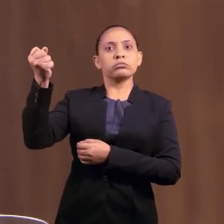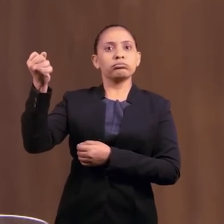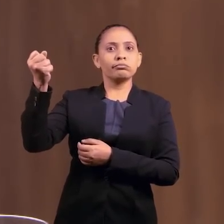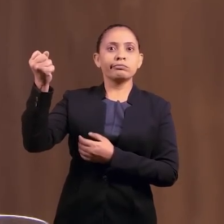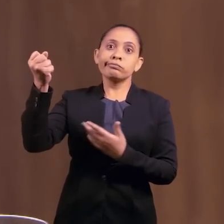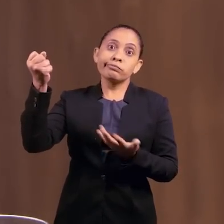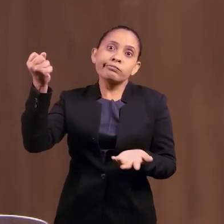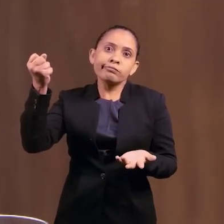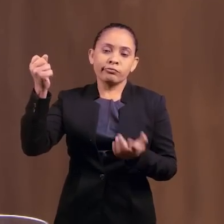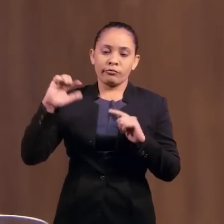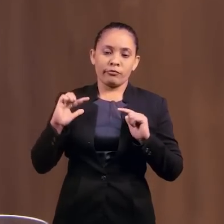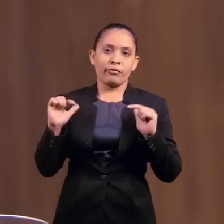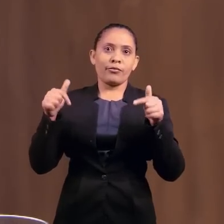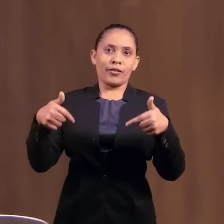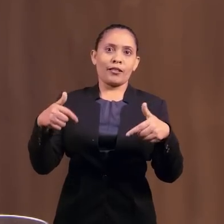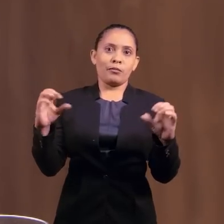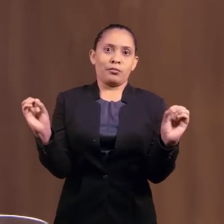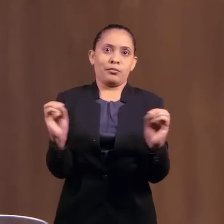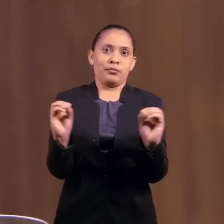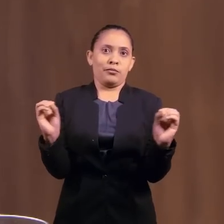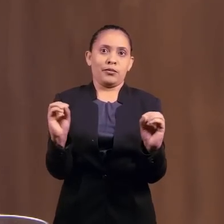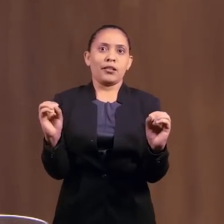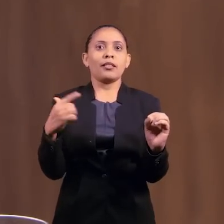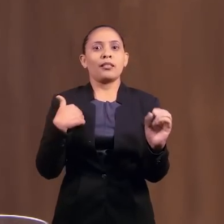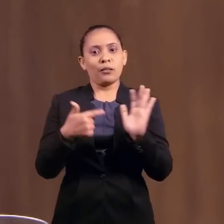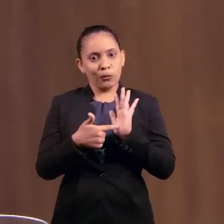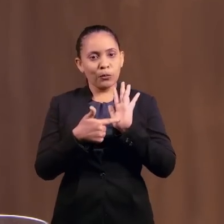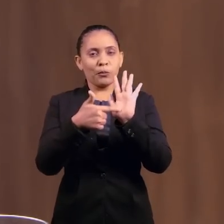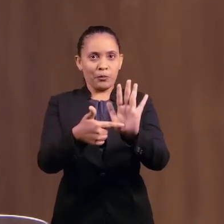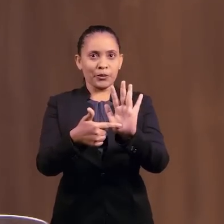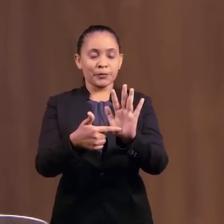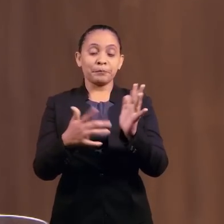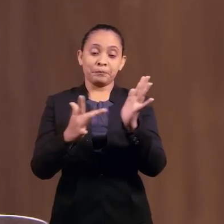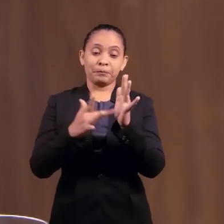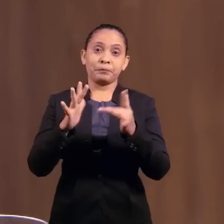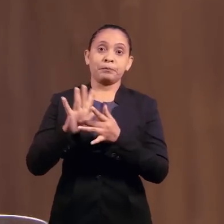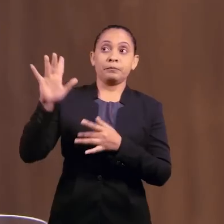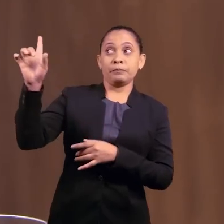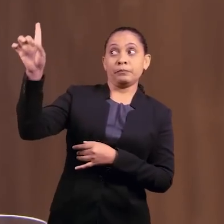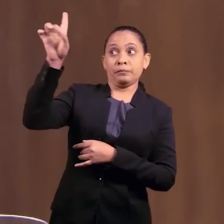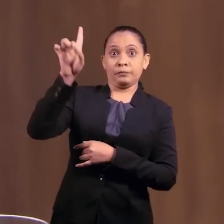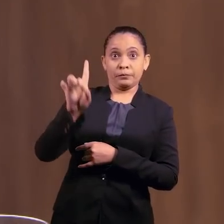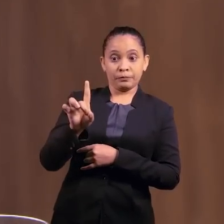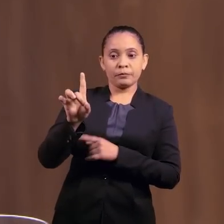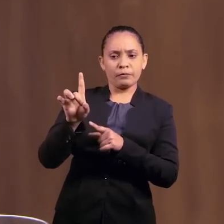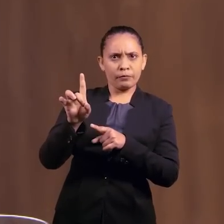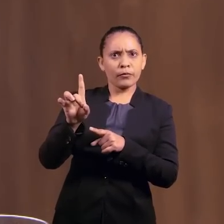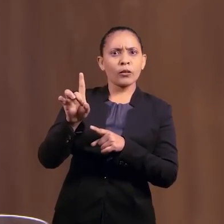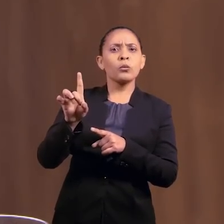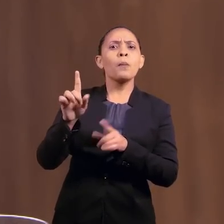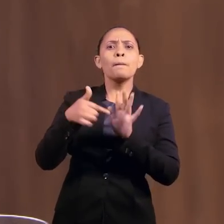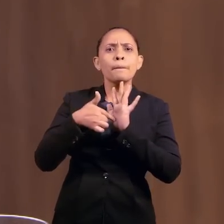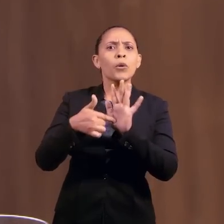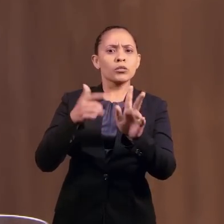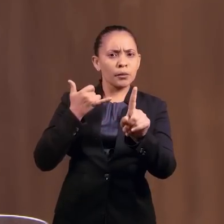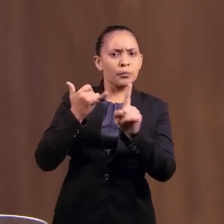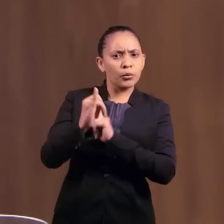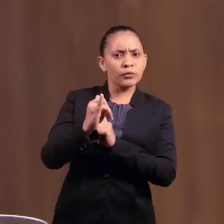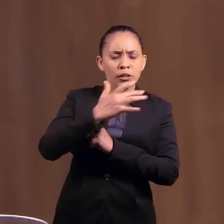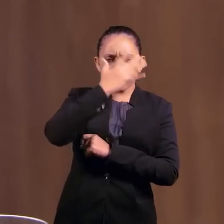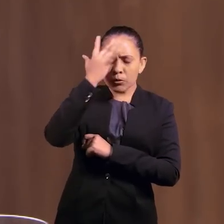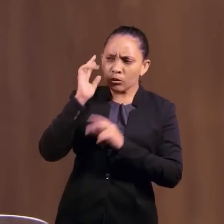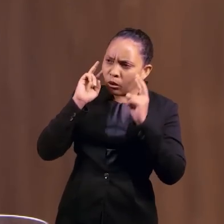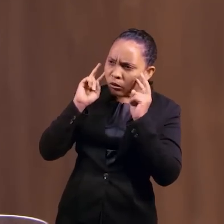efeito. Isso é tão patente que quando Jesus veio aqui nessa profecia de Isaías, confundiu